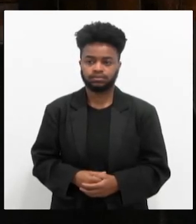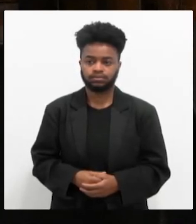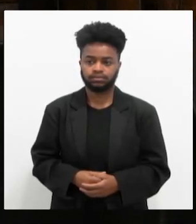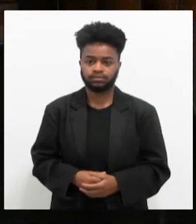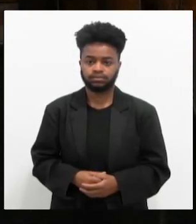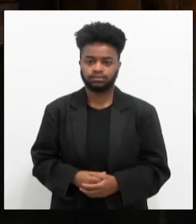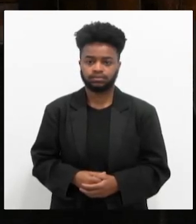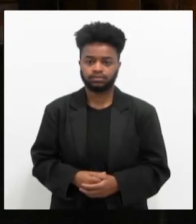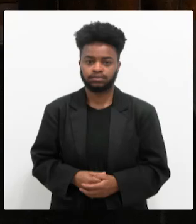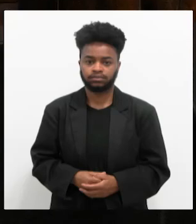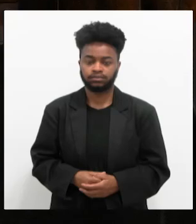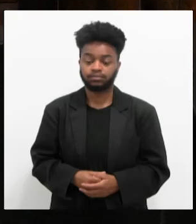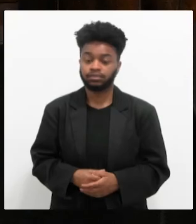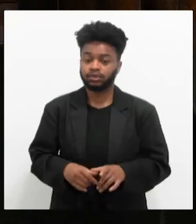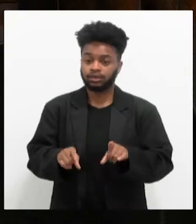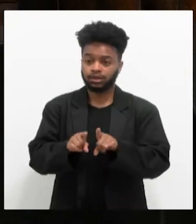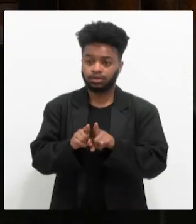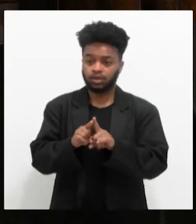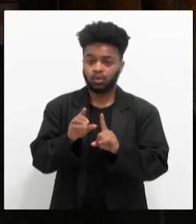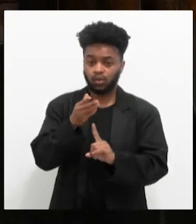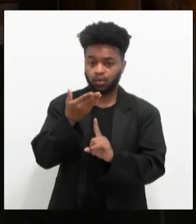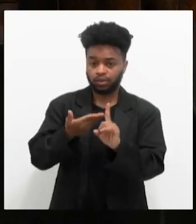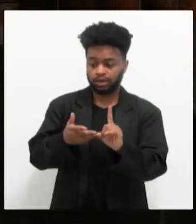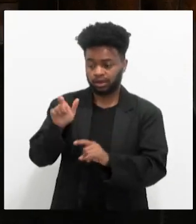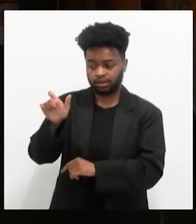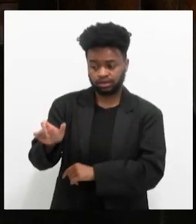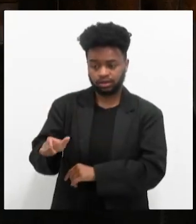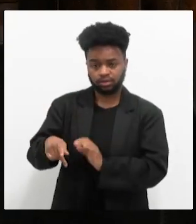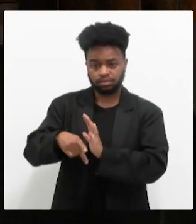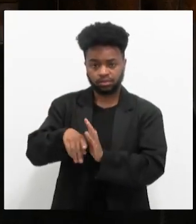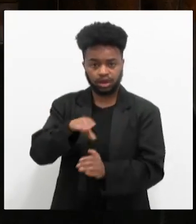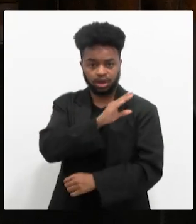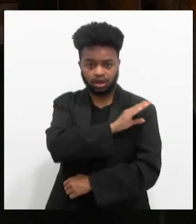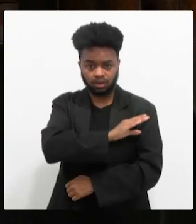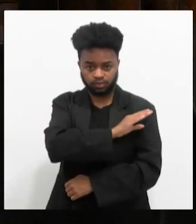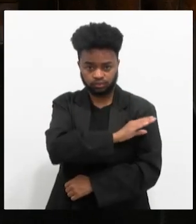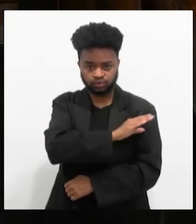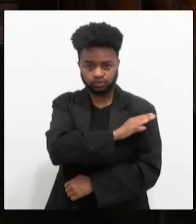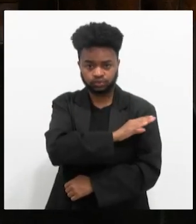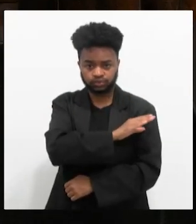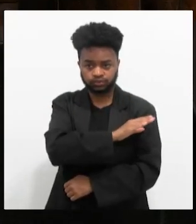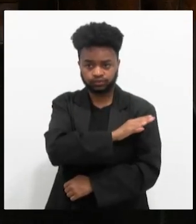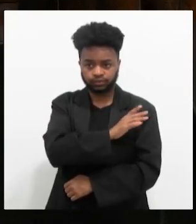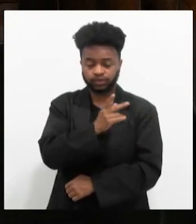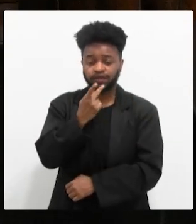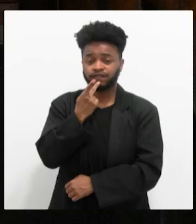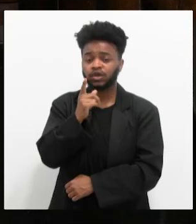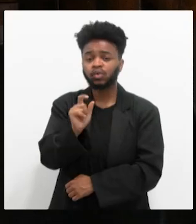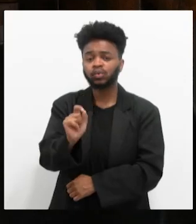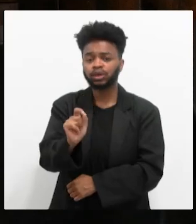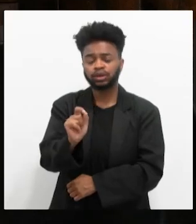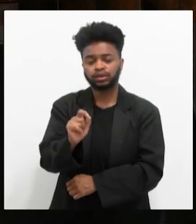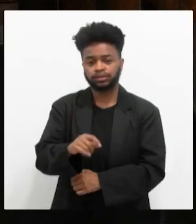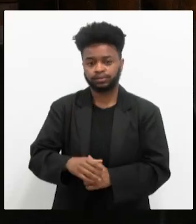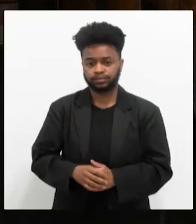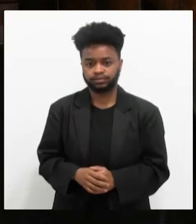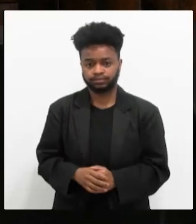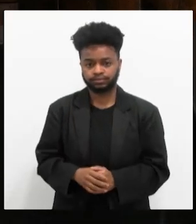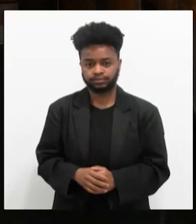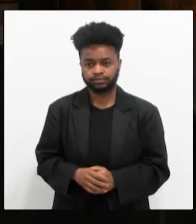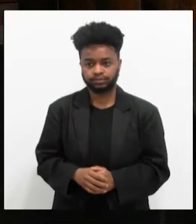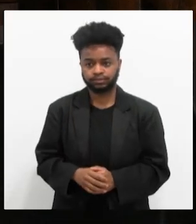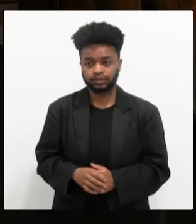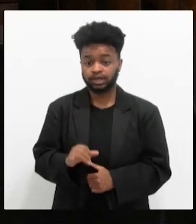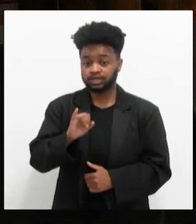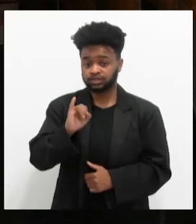até, em homenagem ao nosso campista que está aqui em plenário, se dizer o seguinte: se aumentar o